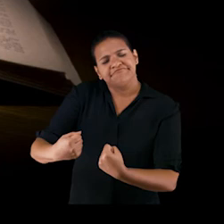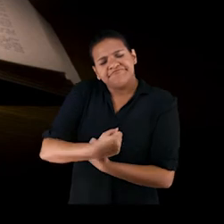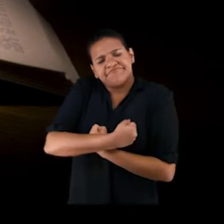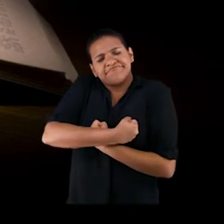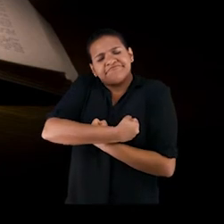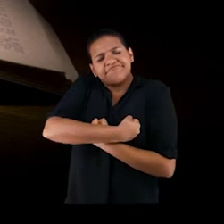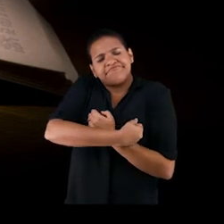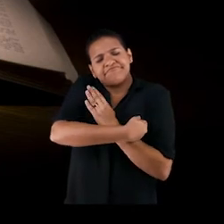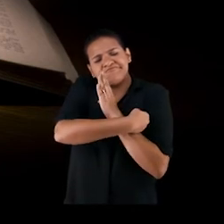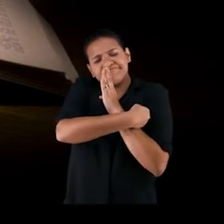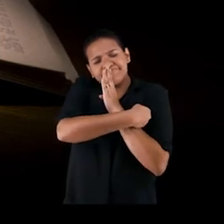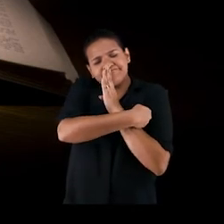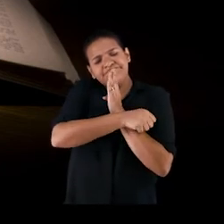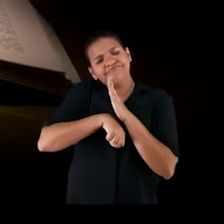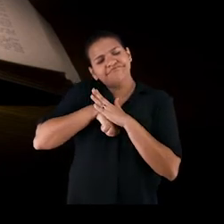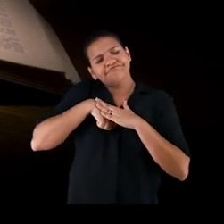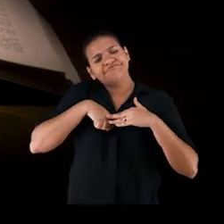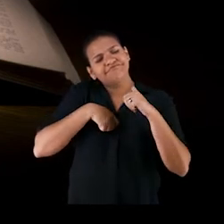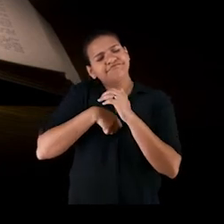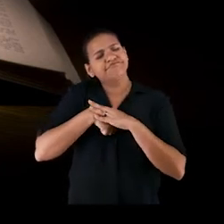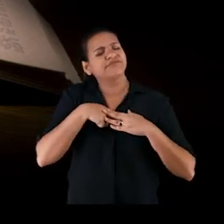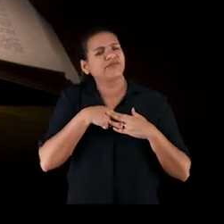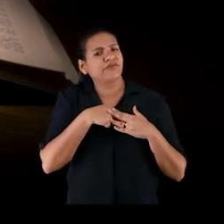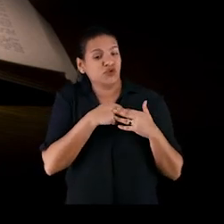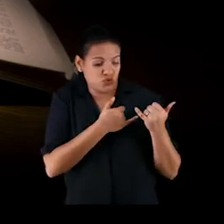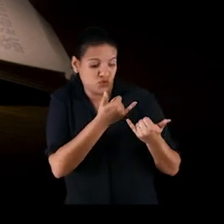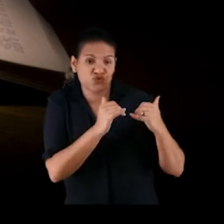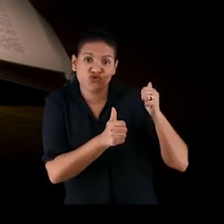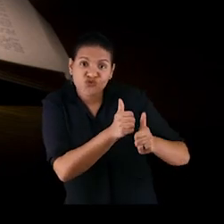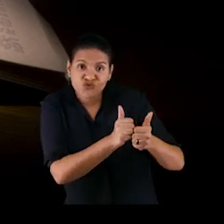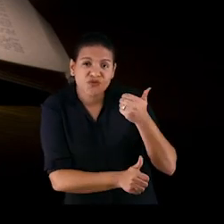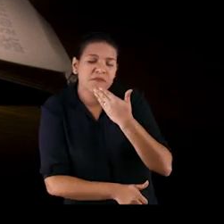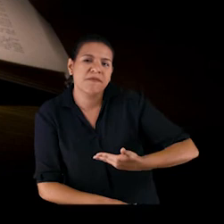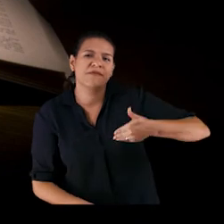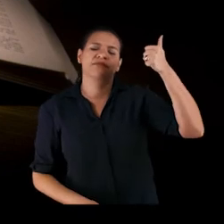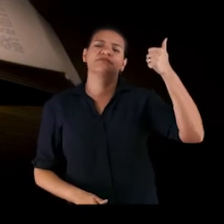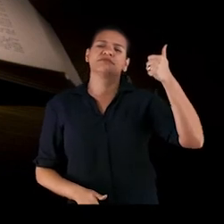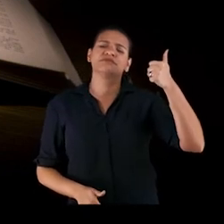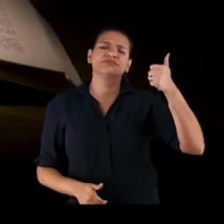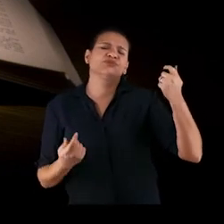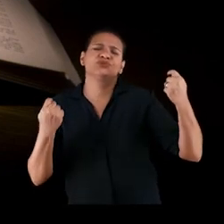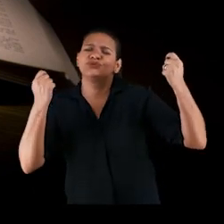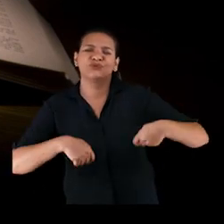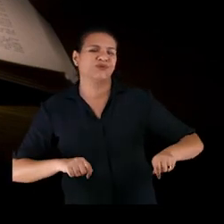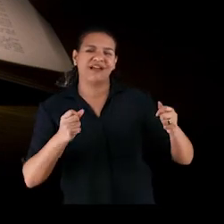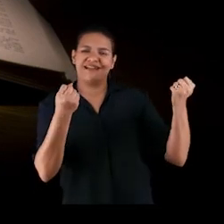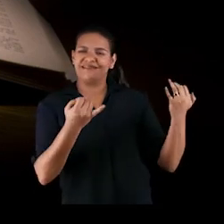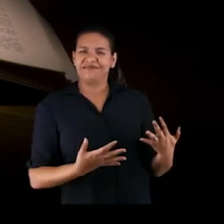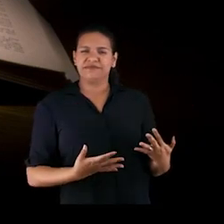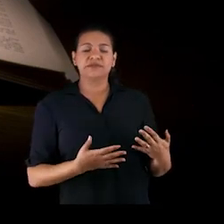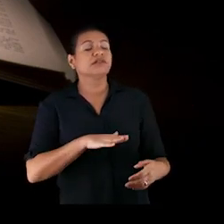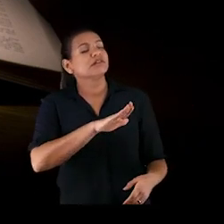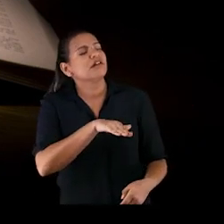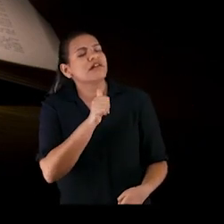Era o melhor jogo do mundo. Não havia como perder. Tentou explicar isso para a irmã. Ela olhou fundo